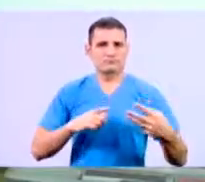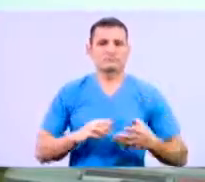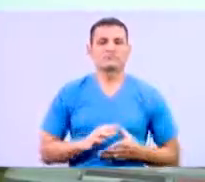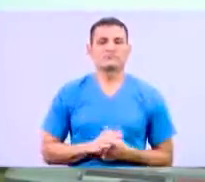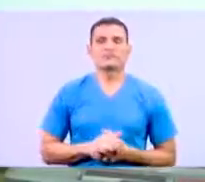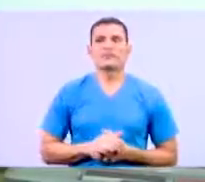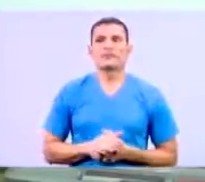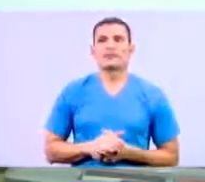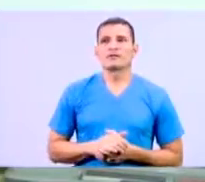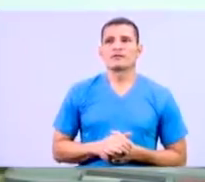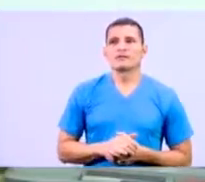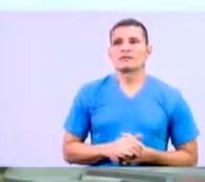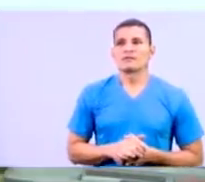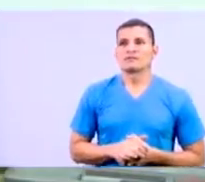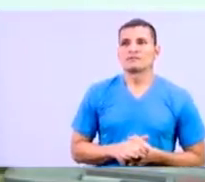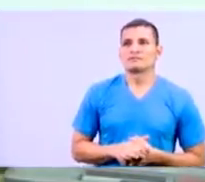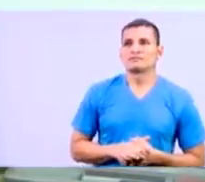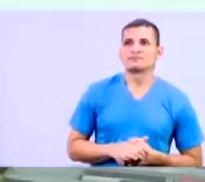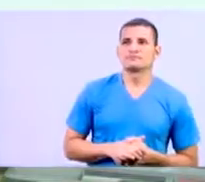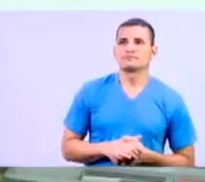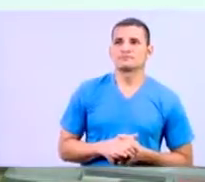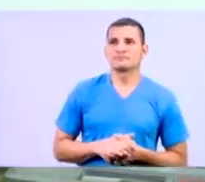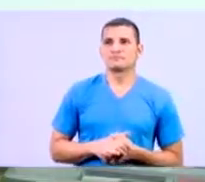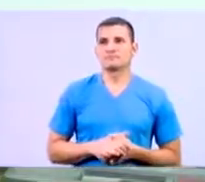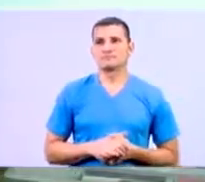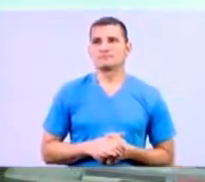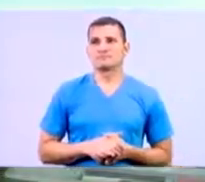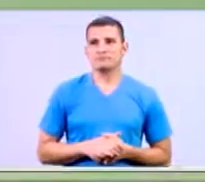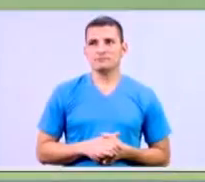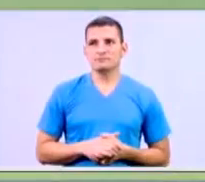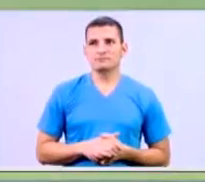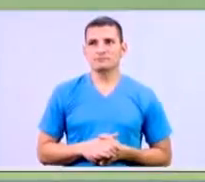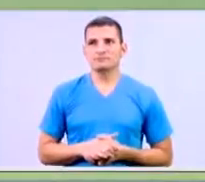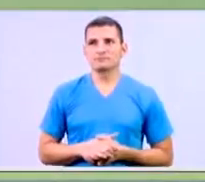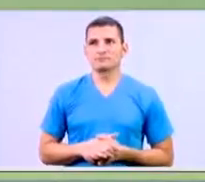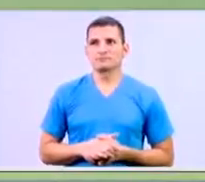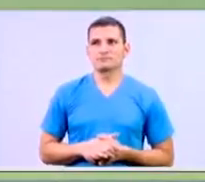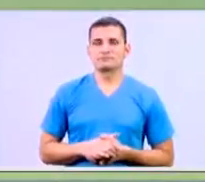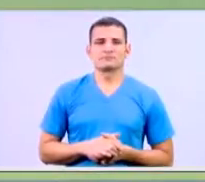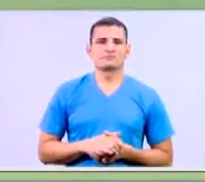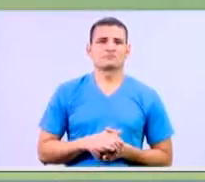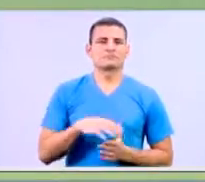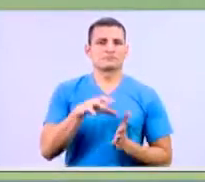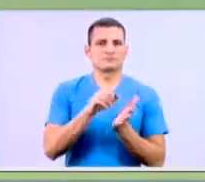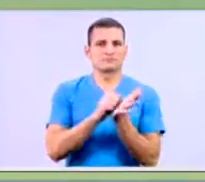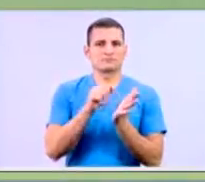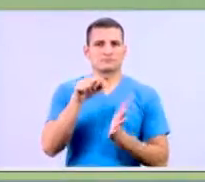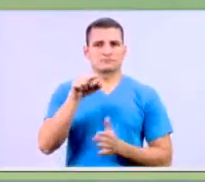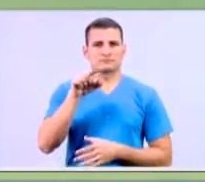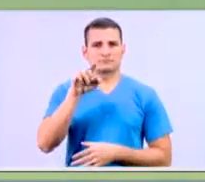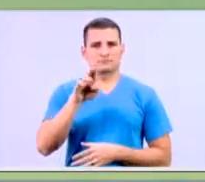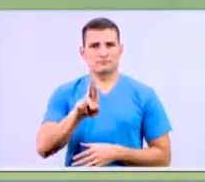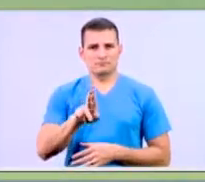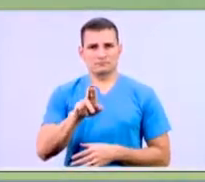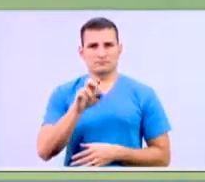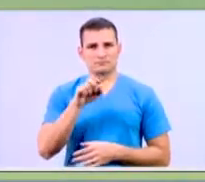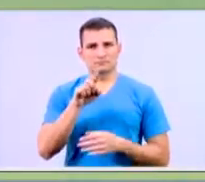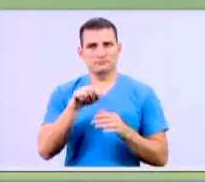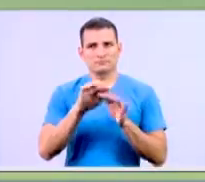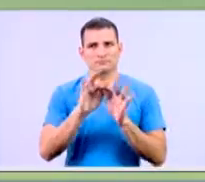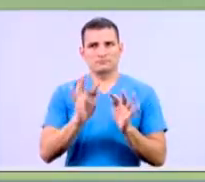Bom, saímos do NIC.br, vamos para o registro.br. Bom, ele é bem